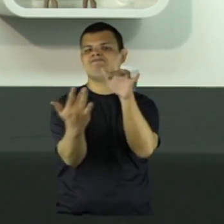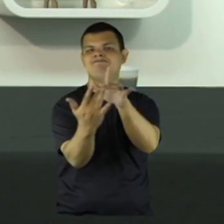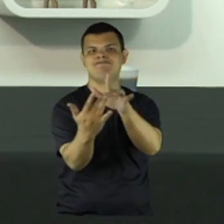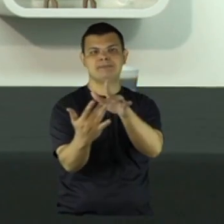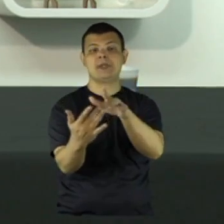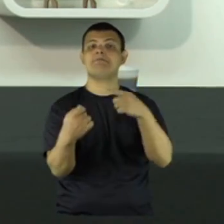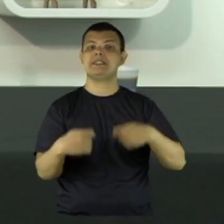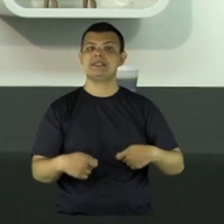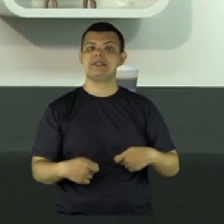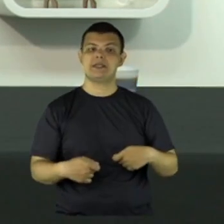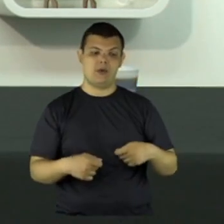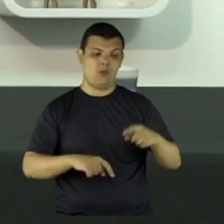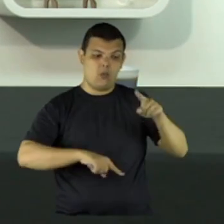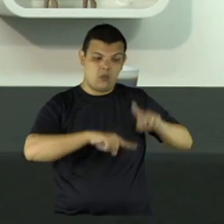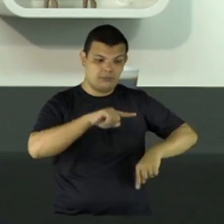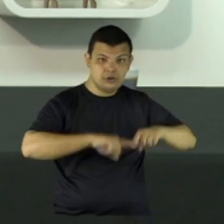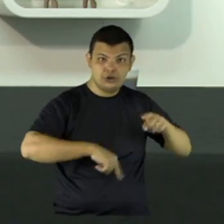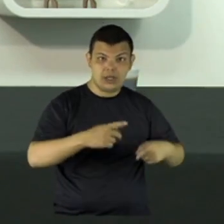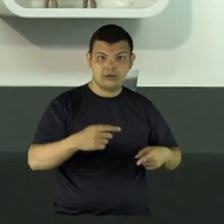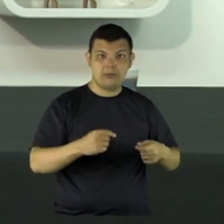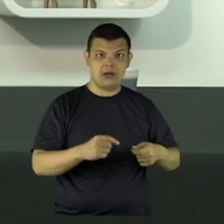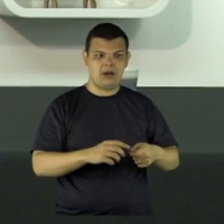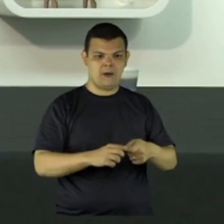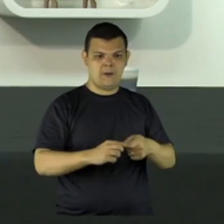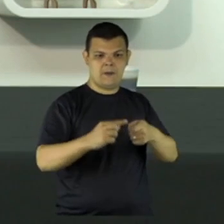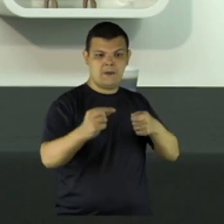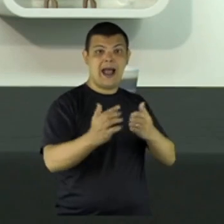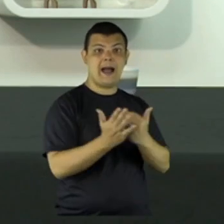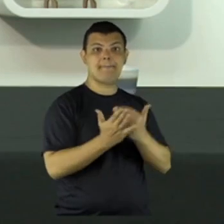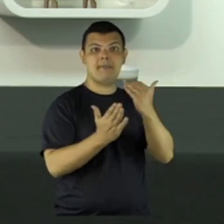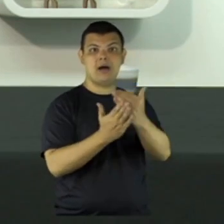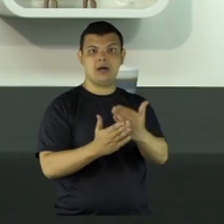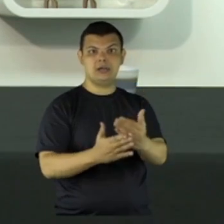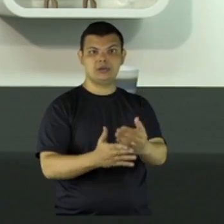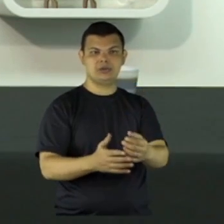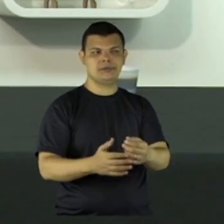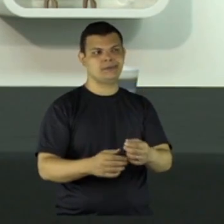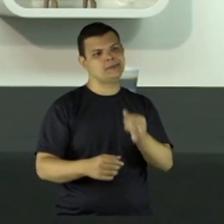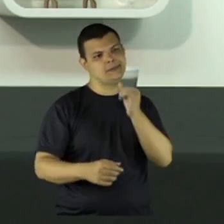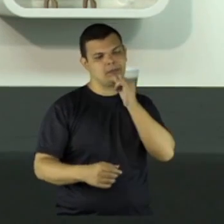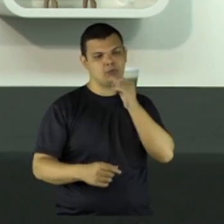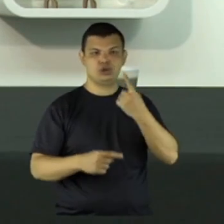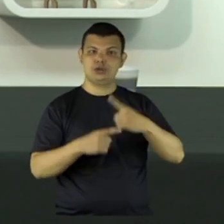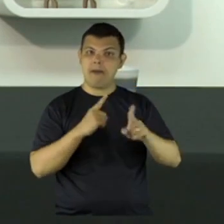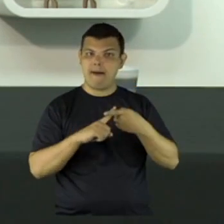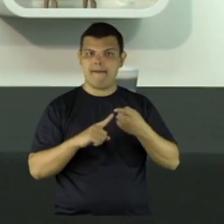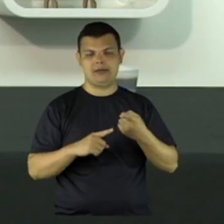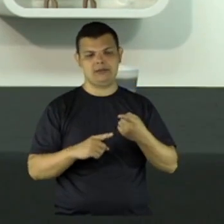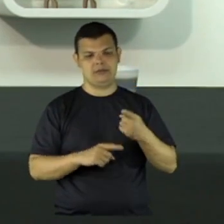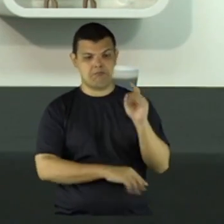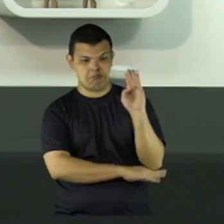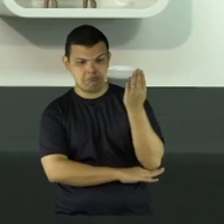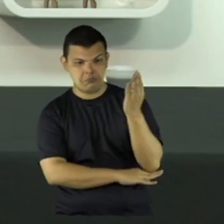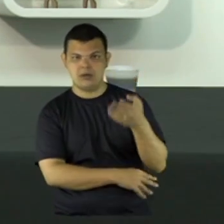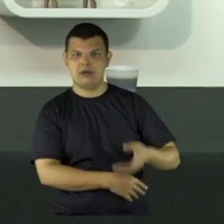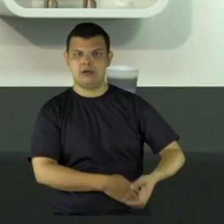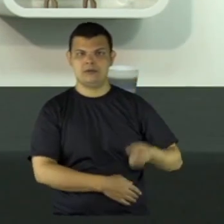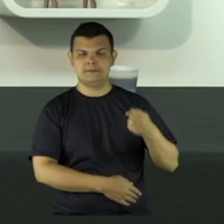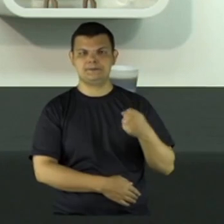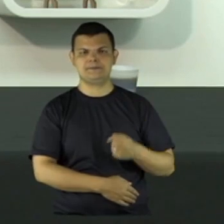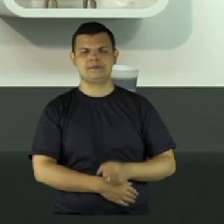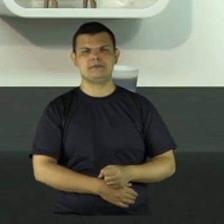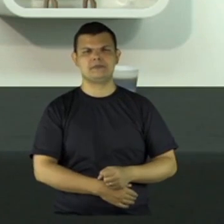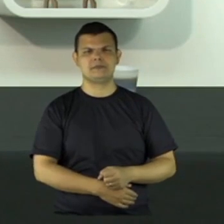objeto que vai fazer uma extensão do seu corpo. Uma espada, um bastão. Já ouviram